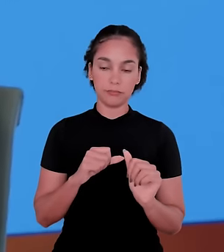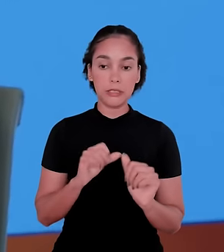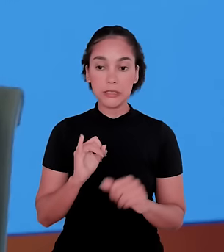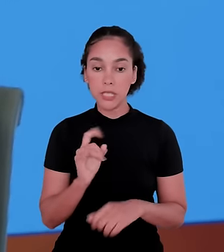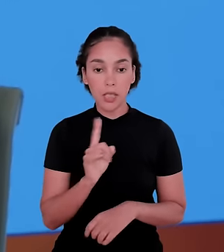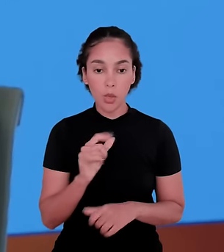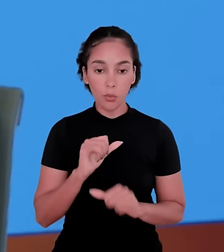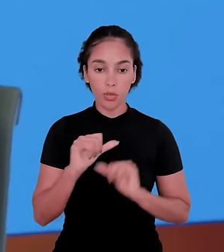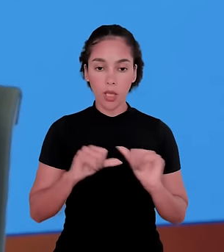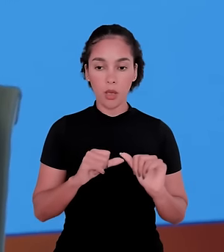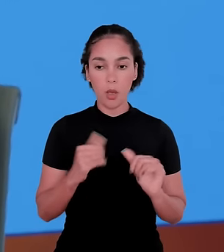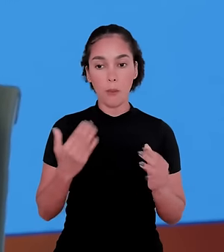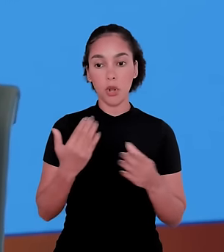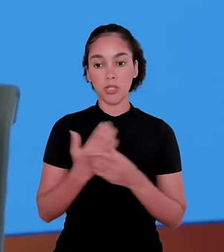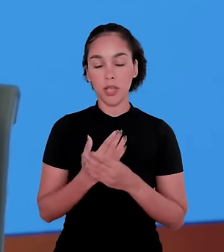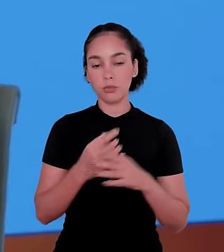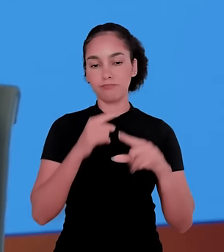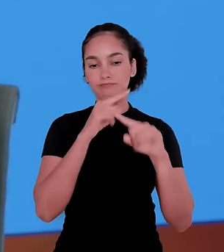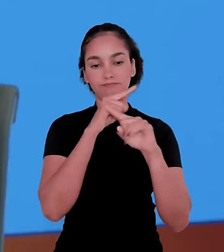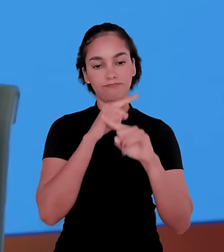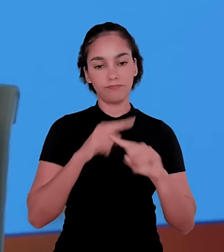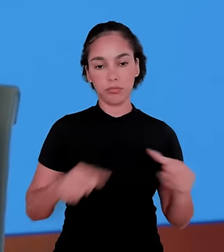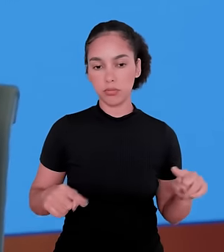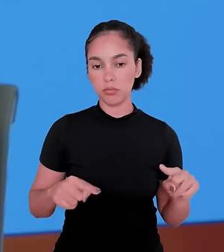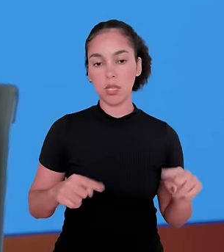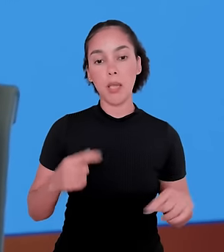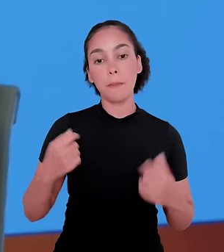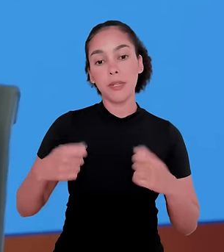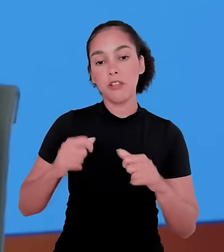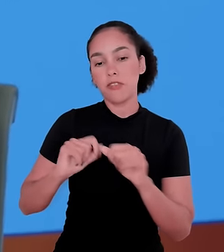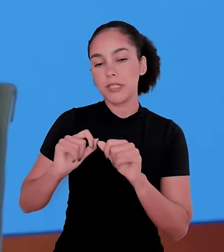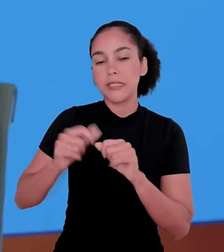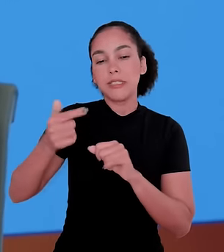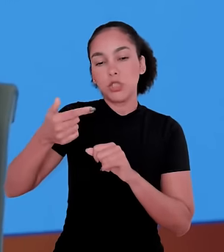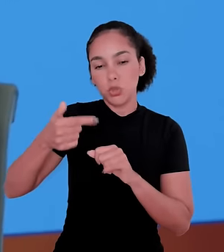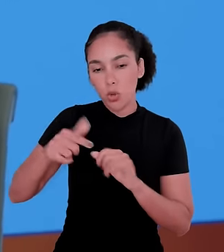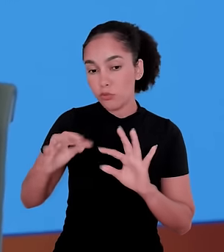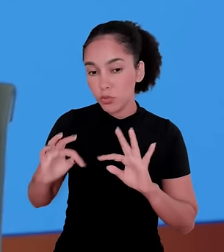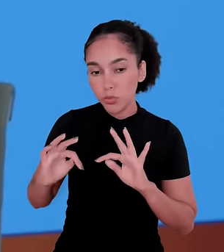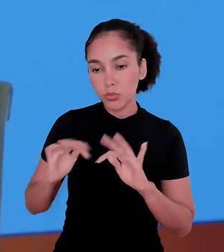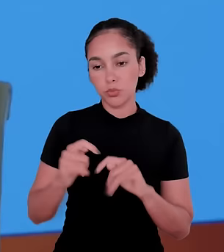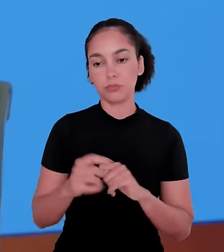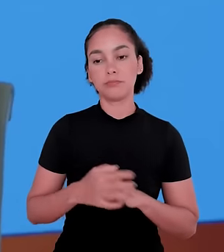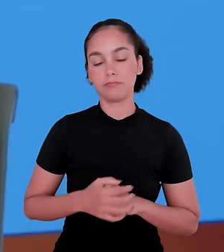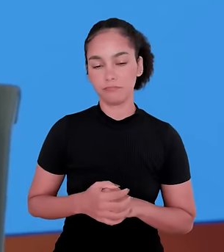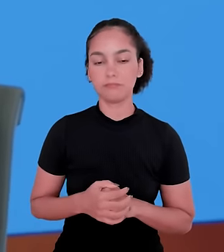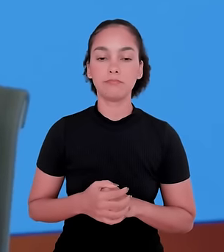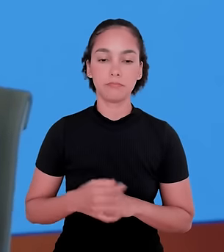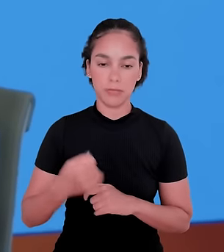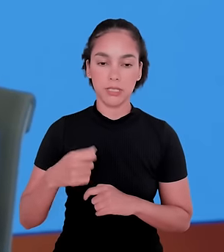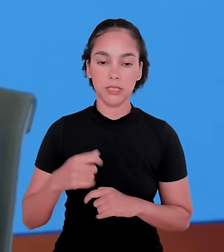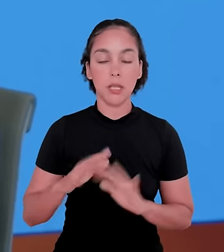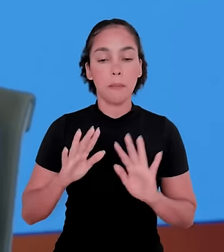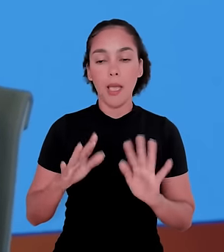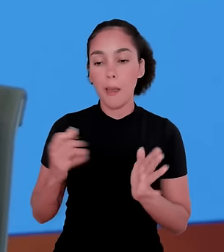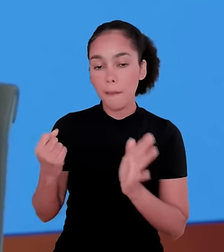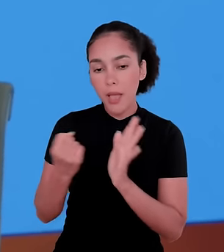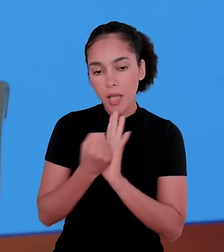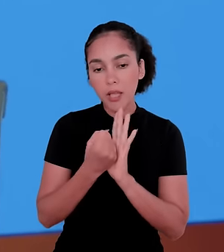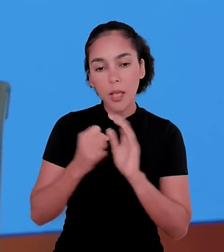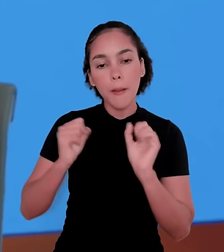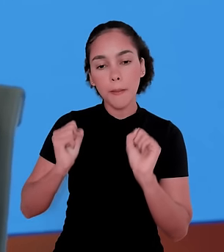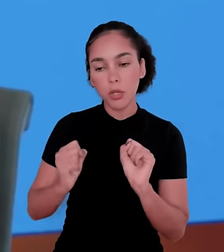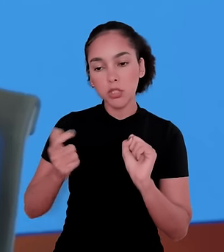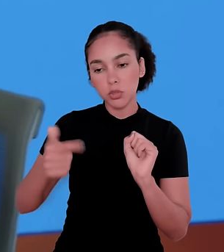ela não fizer aquele processo ele é anulado e ela vai ter que fazer tudo de novo depositar novamente tá mas a marca você pode